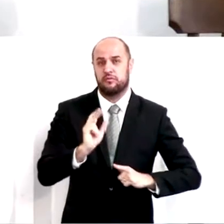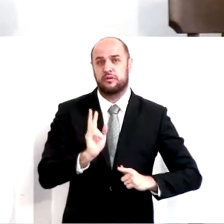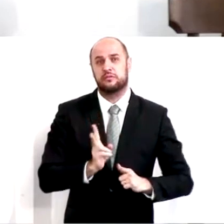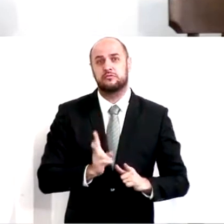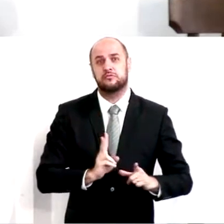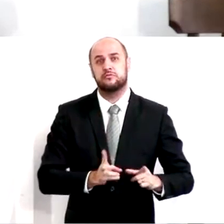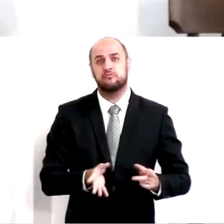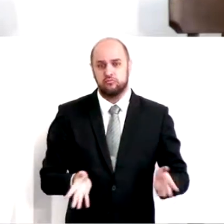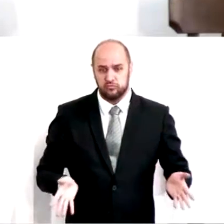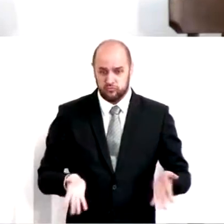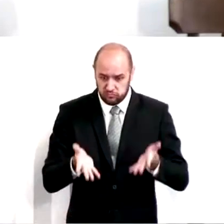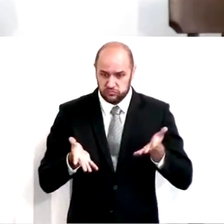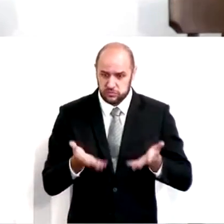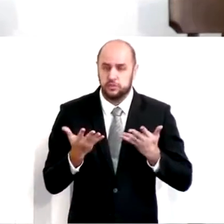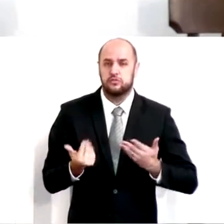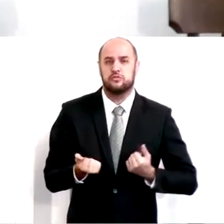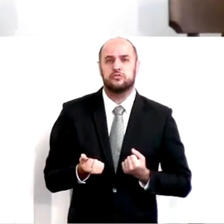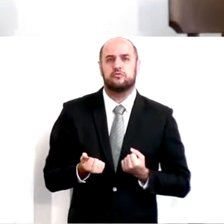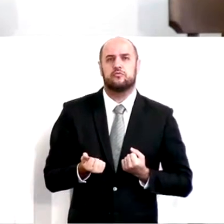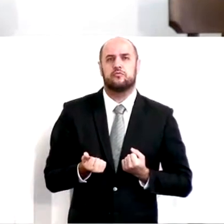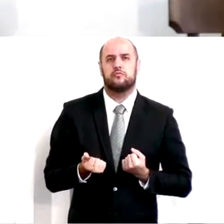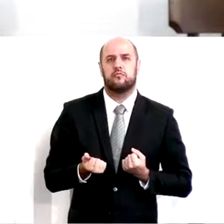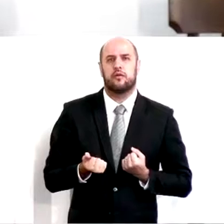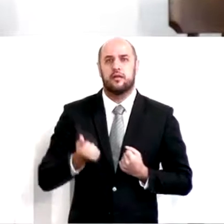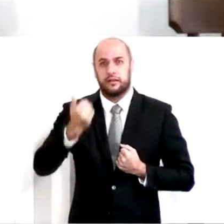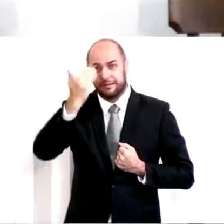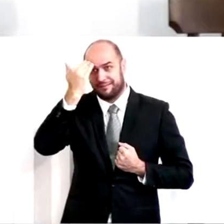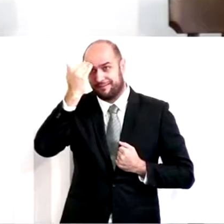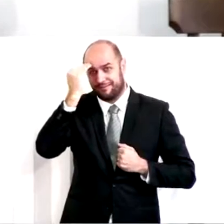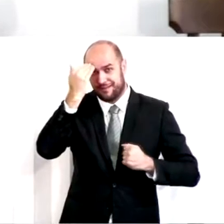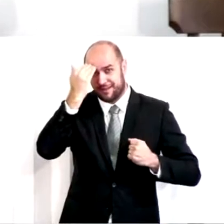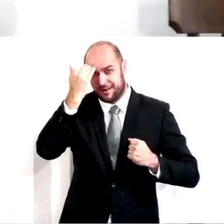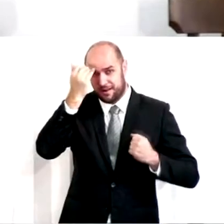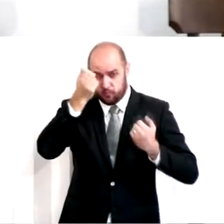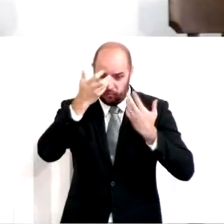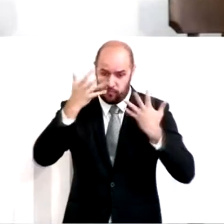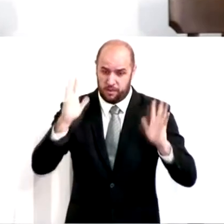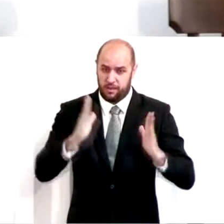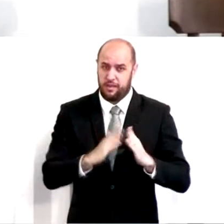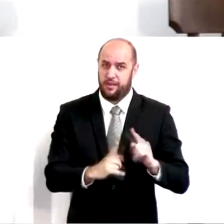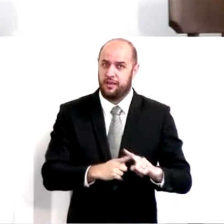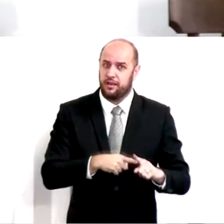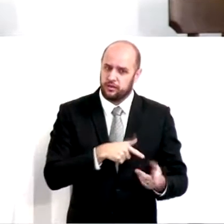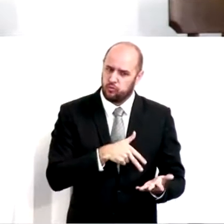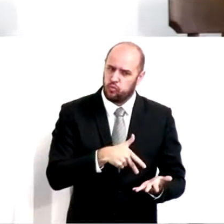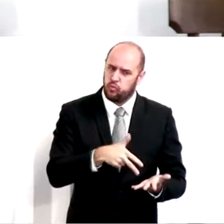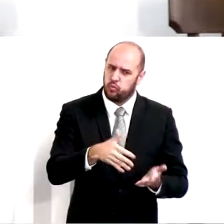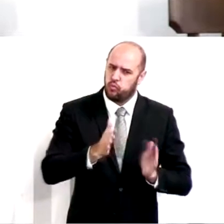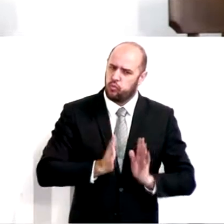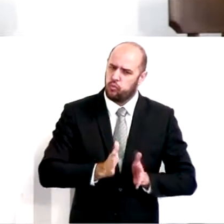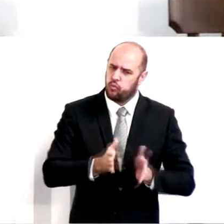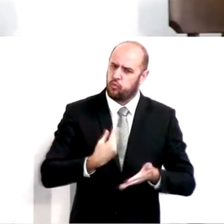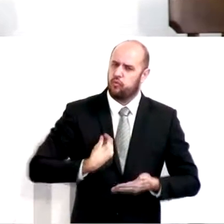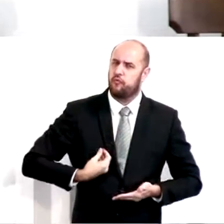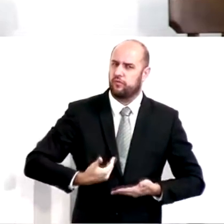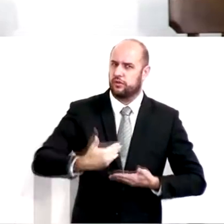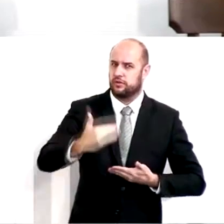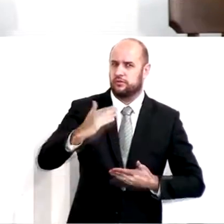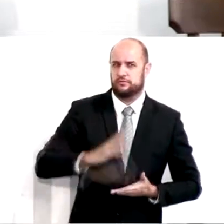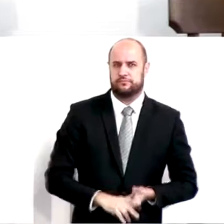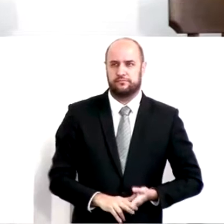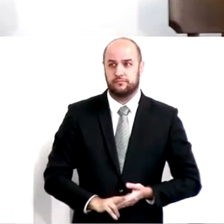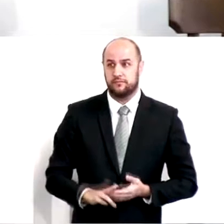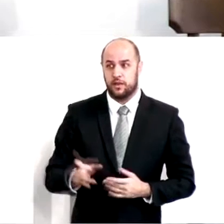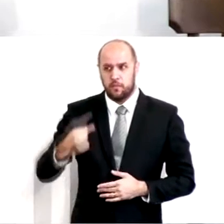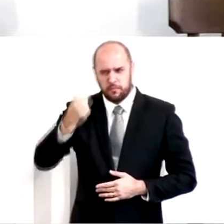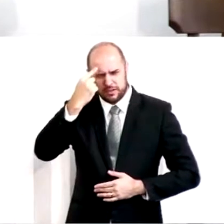um incentivo, um entendimento para que a igreja pudesse caminhar pelo seu vencedor. A aplicação para nós,